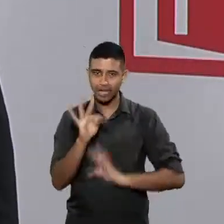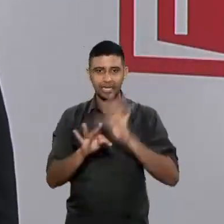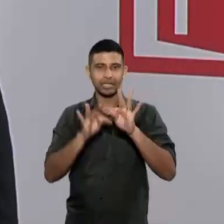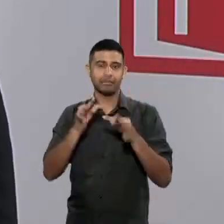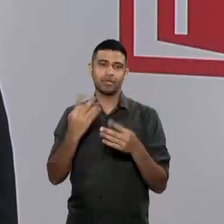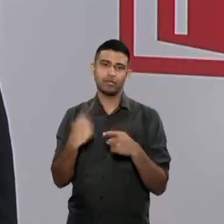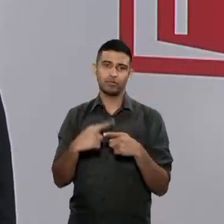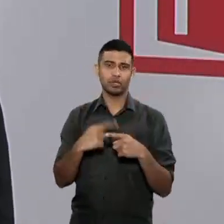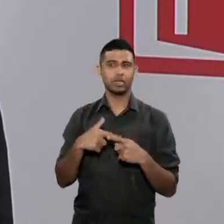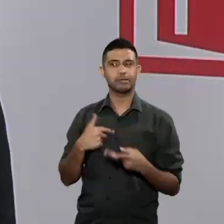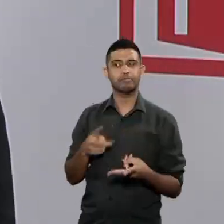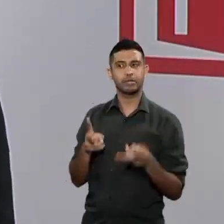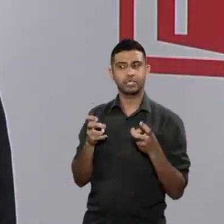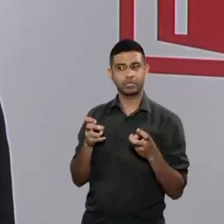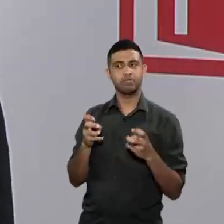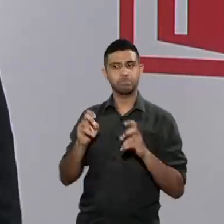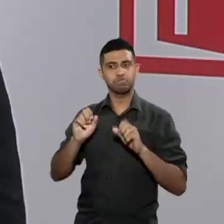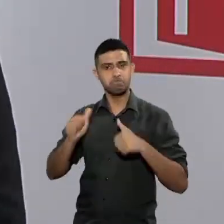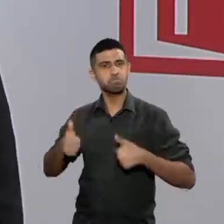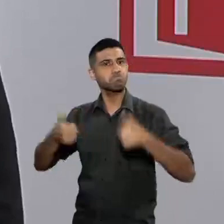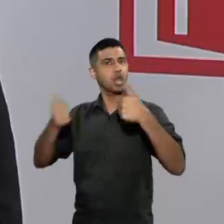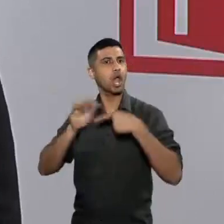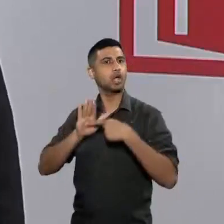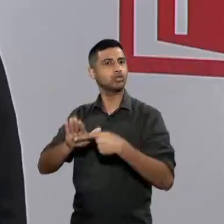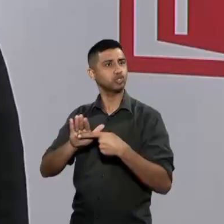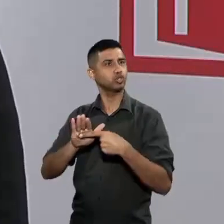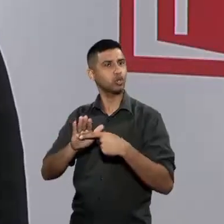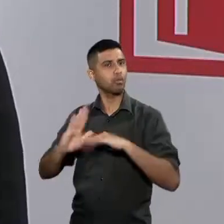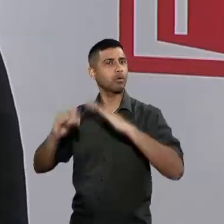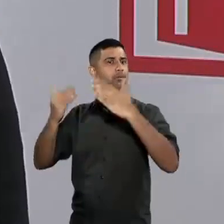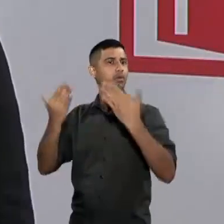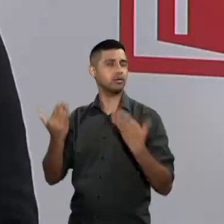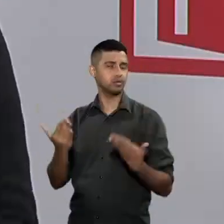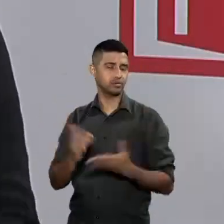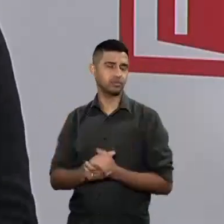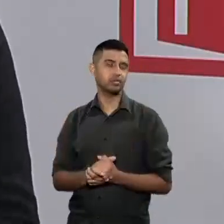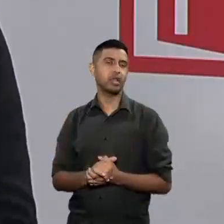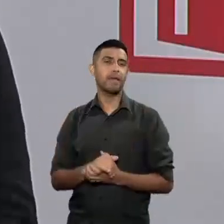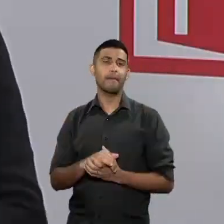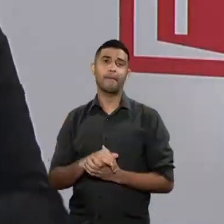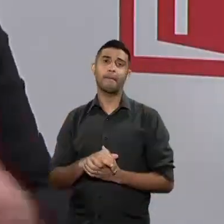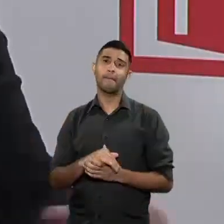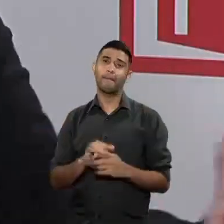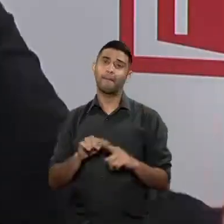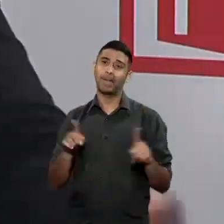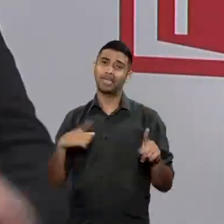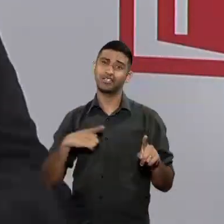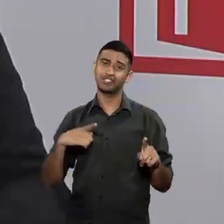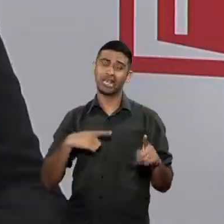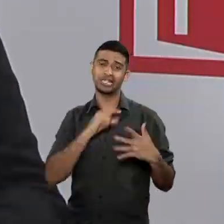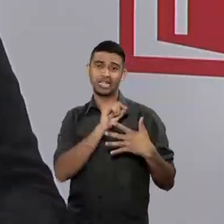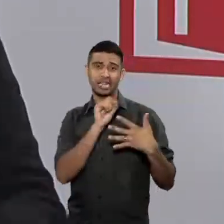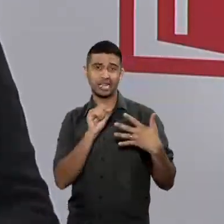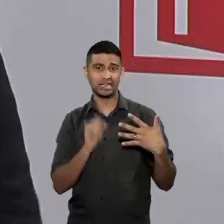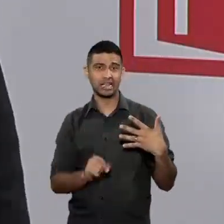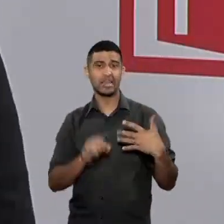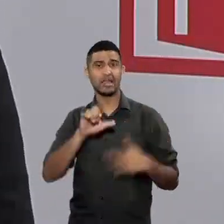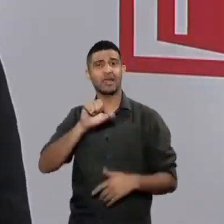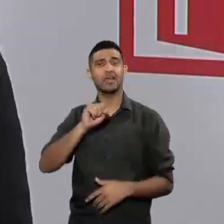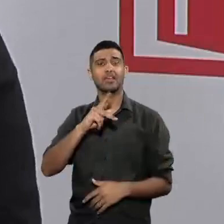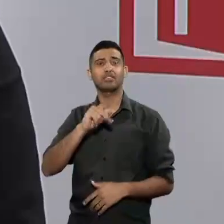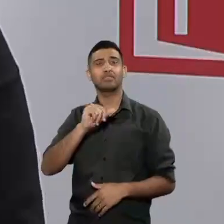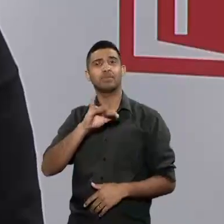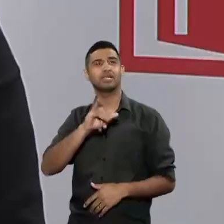porque realmente tá sendo assim, muito benéfico para ela a lâmina. Mas existem as questões espaciais. Então,